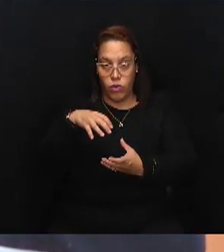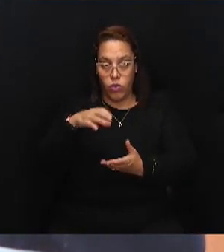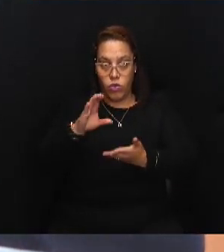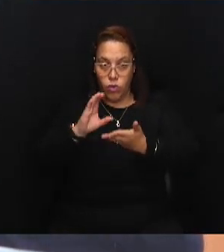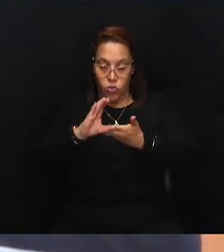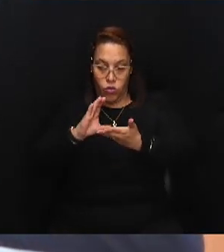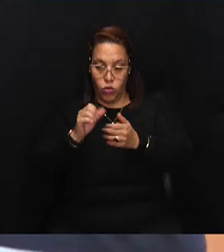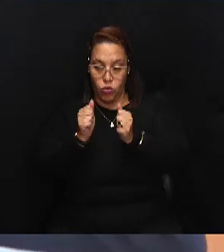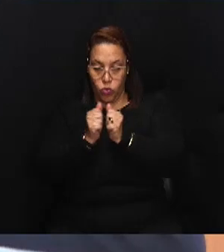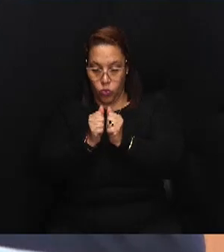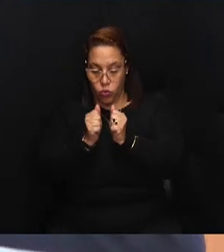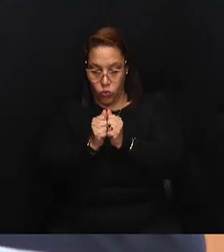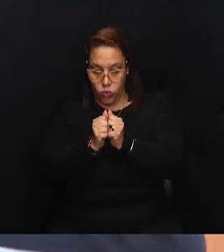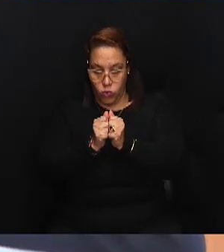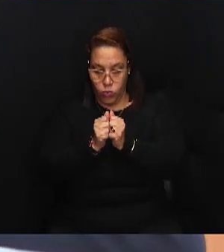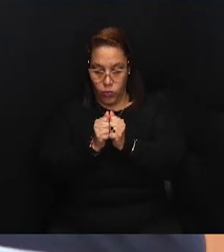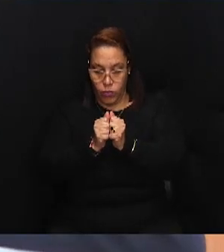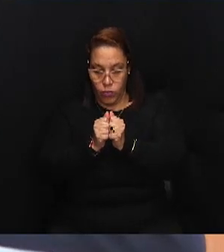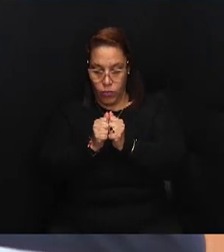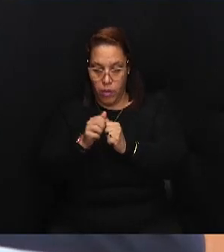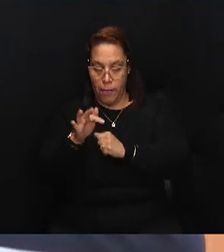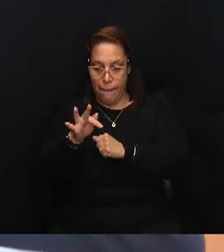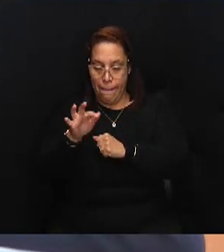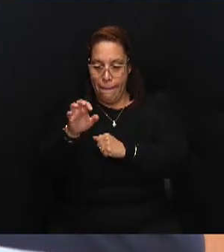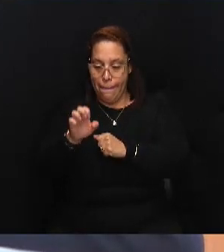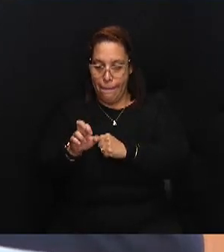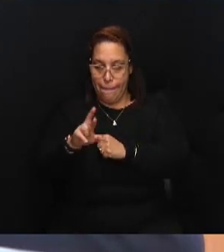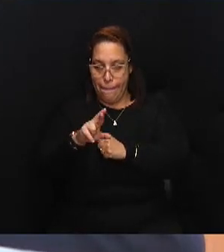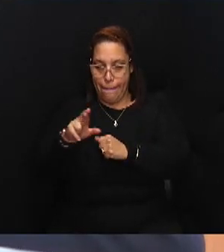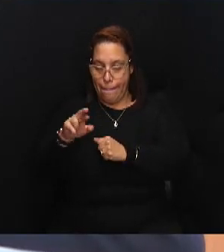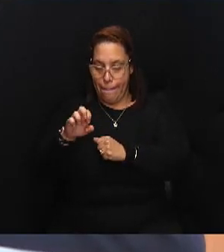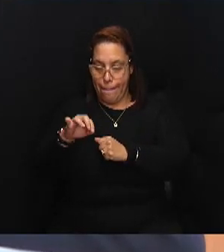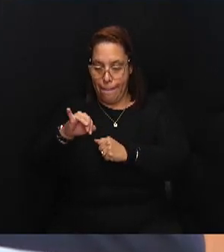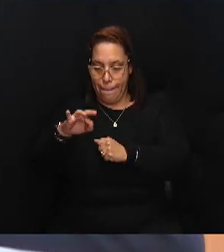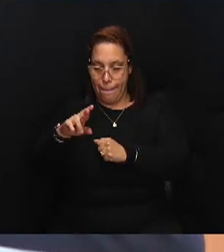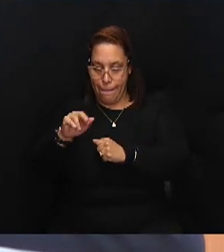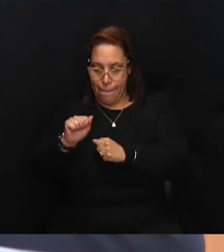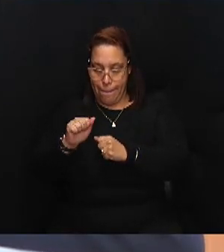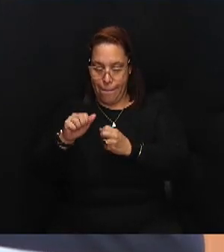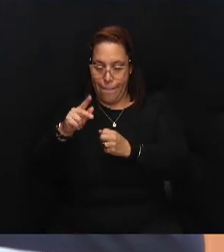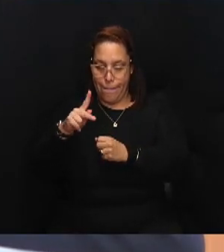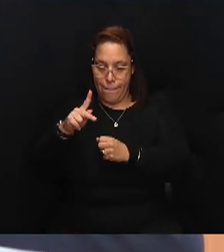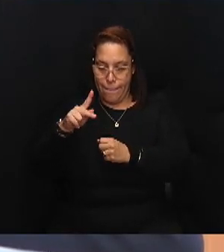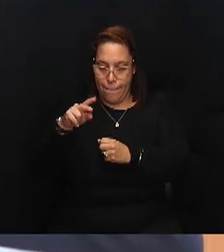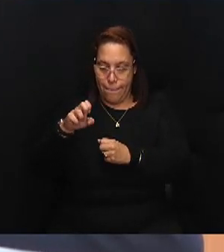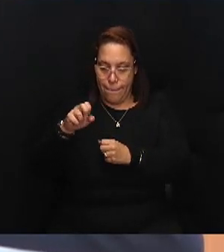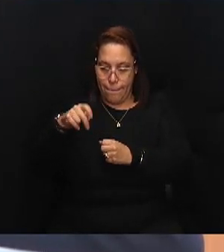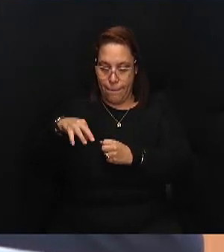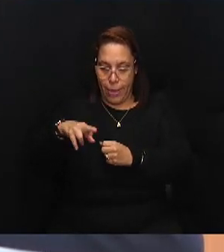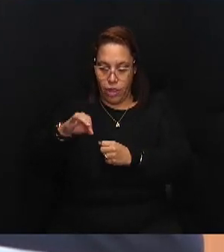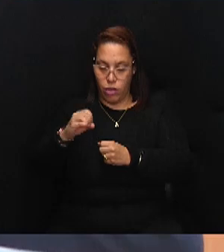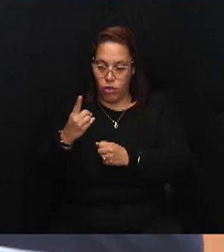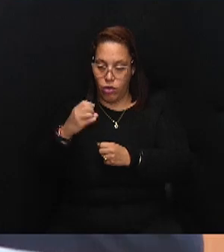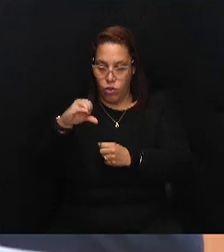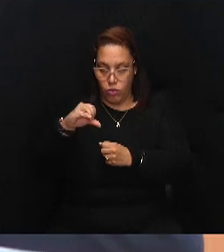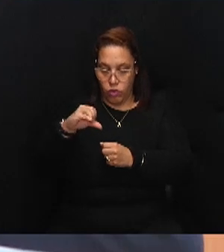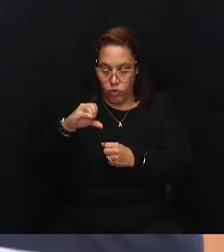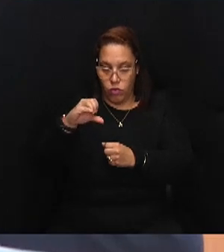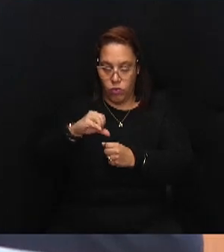Conselho, na Ferreira Penteado, 1331, o telefone é 19